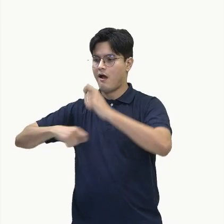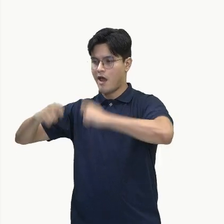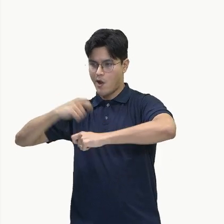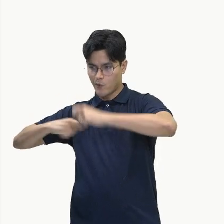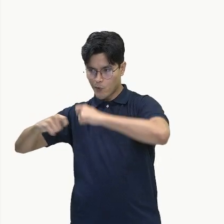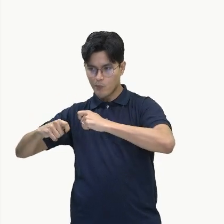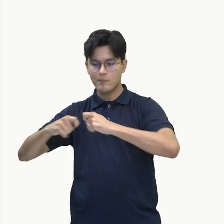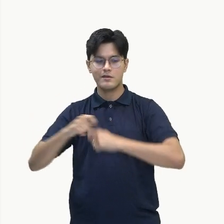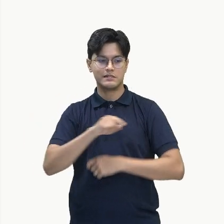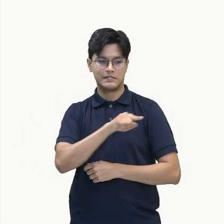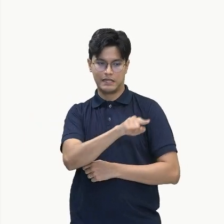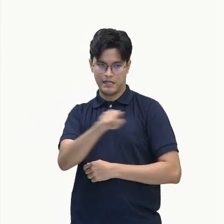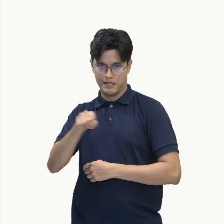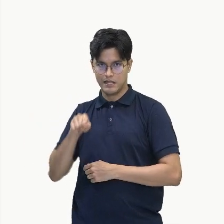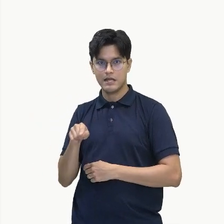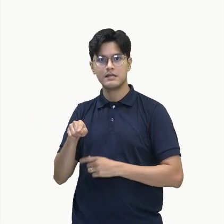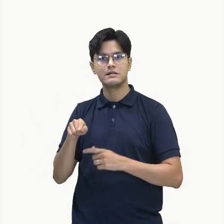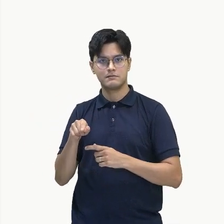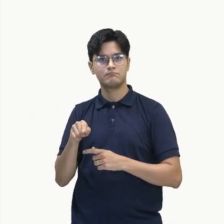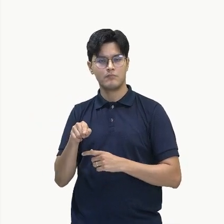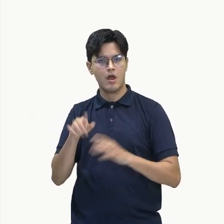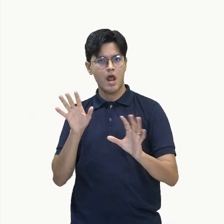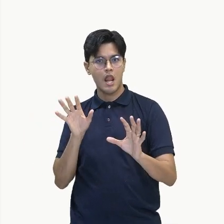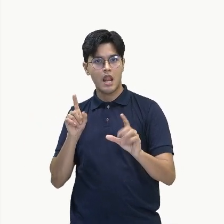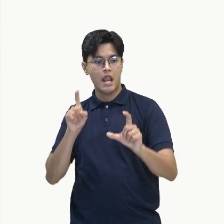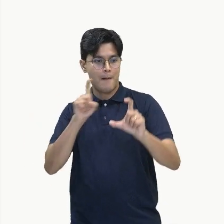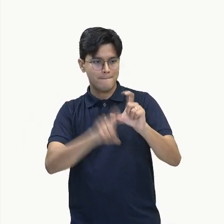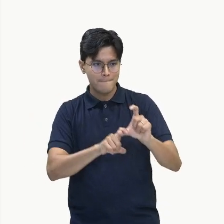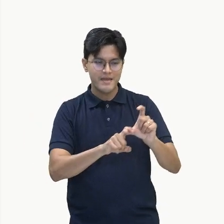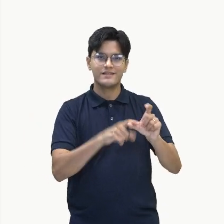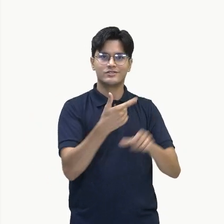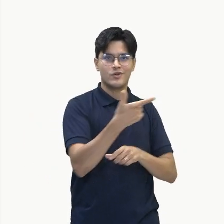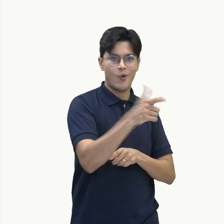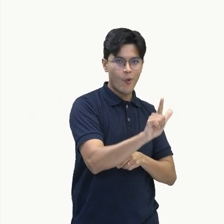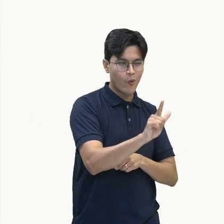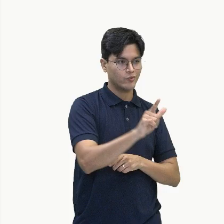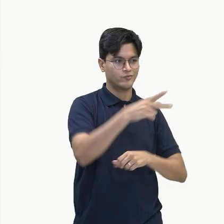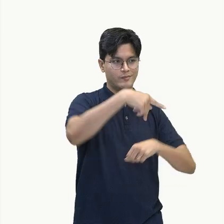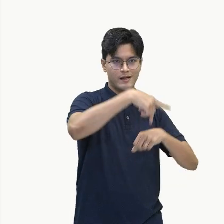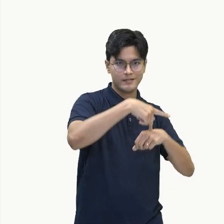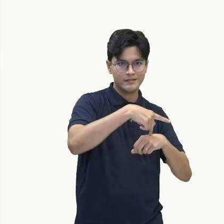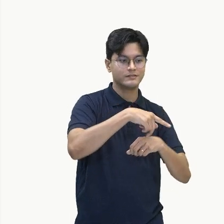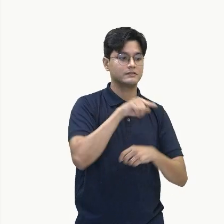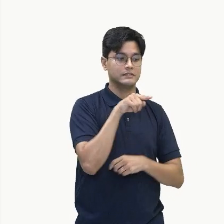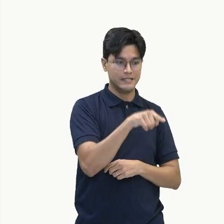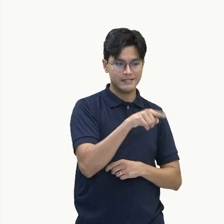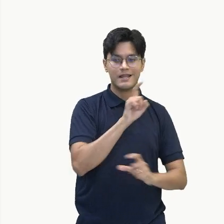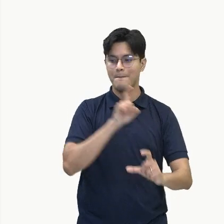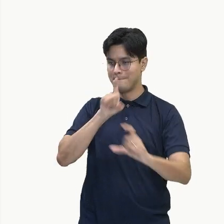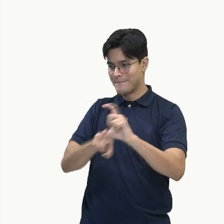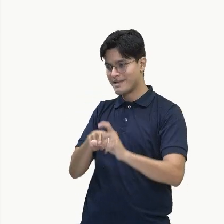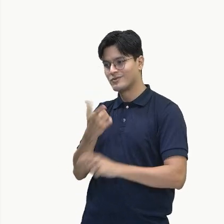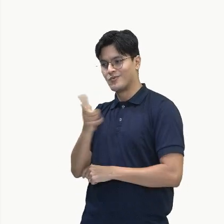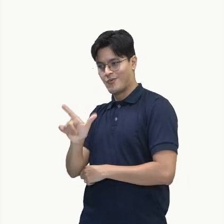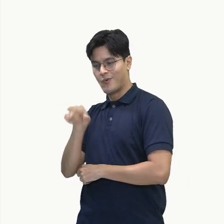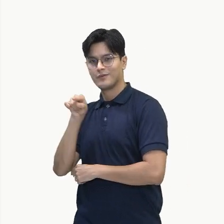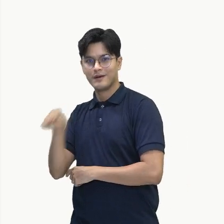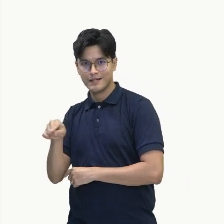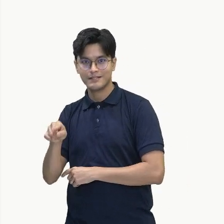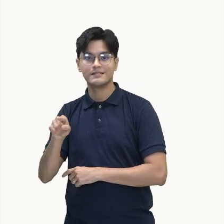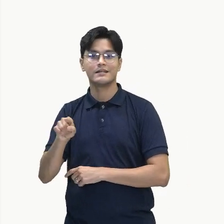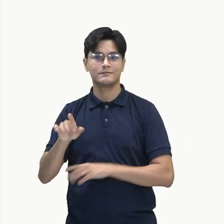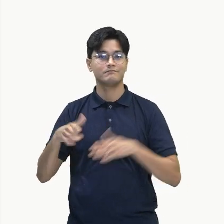dependentes uma das outras. Se a gente tem uma crise nos Estados Unidos, uma crise econômica, isso pode levar a uma crise a